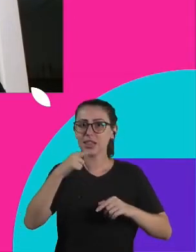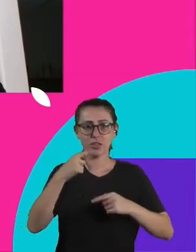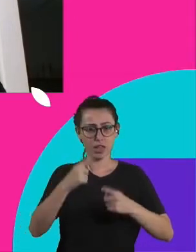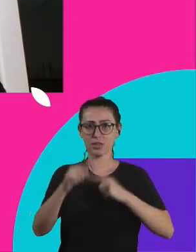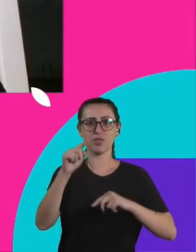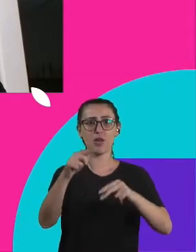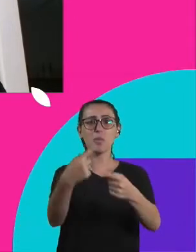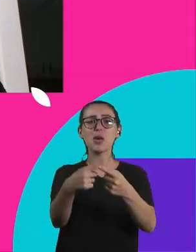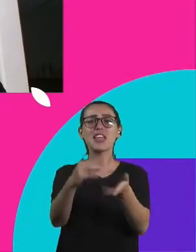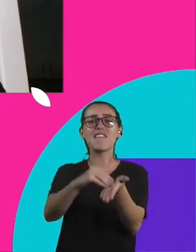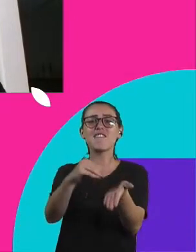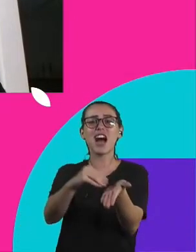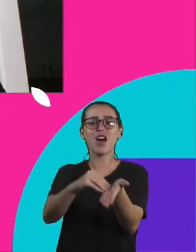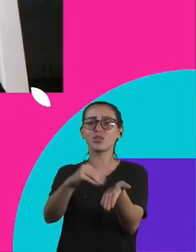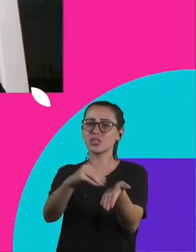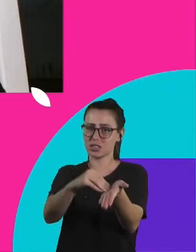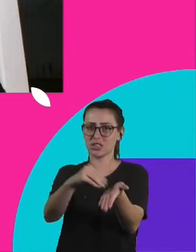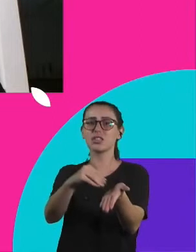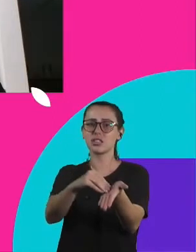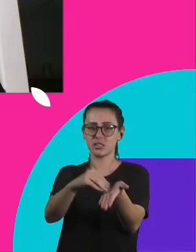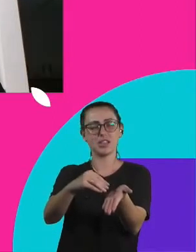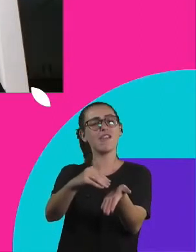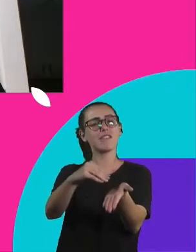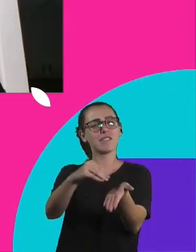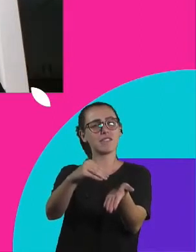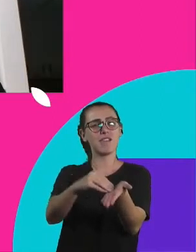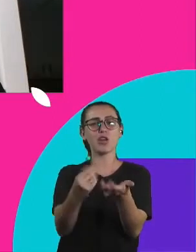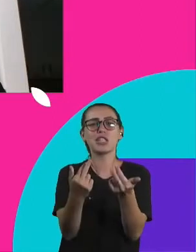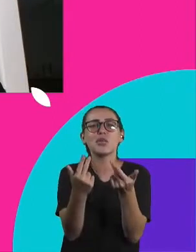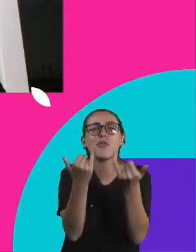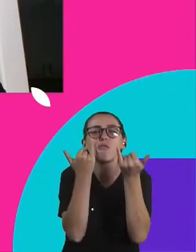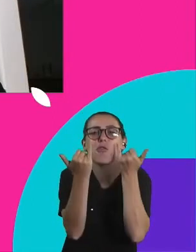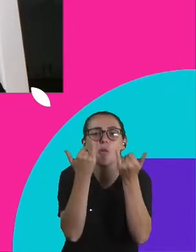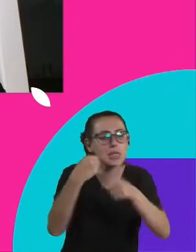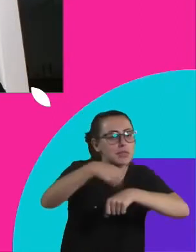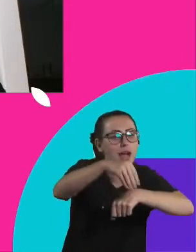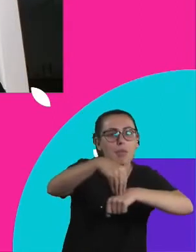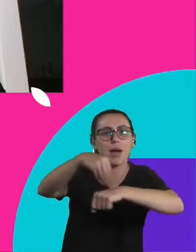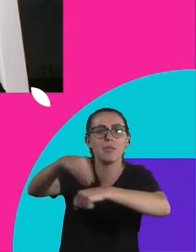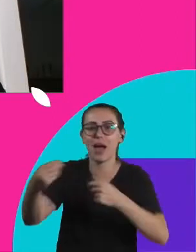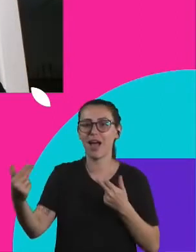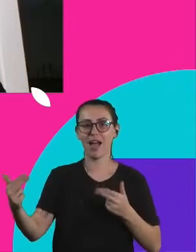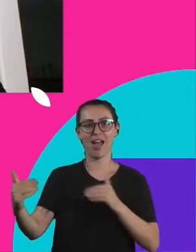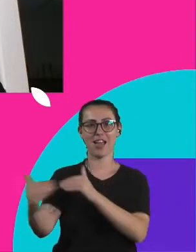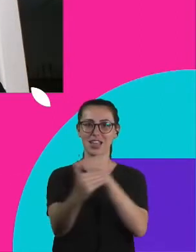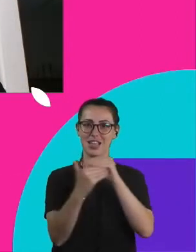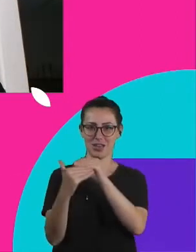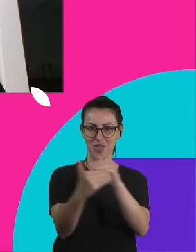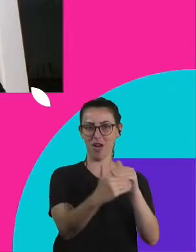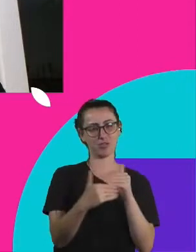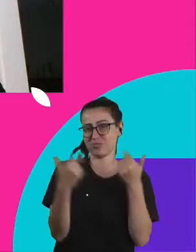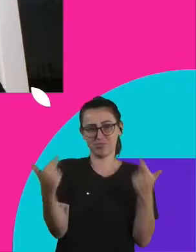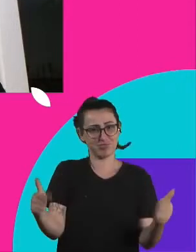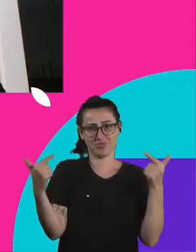gap que existe, esse déficit também que existe de informação. Ao contrário do que a Marcela acabou de dizer, ela não